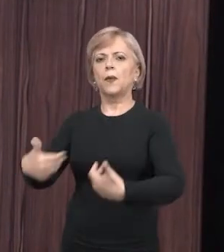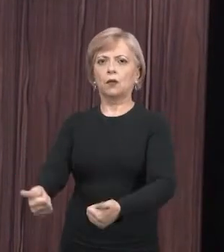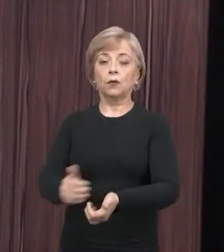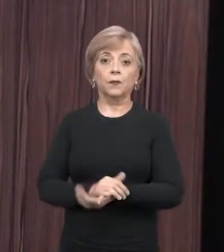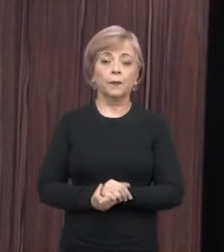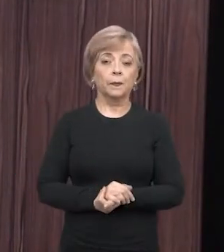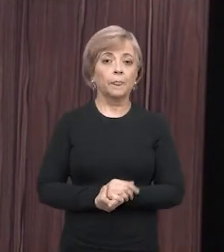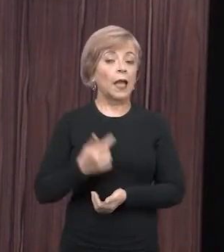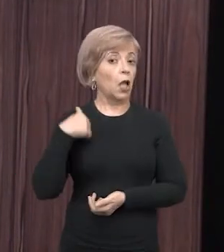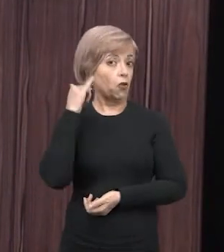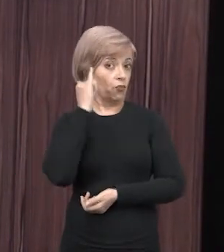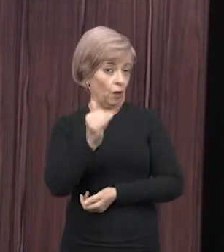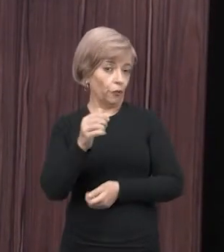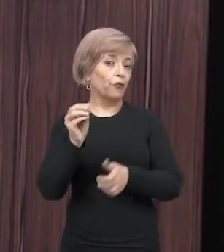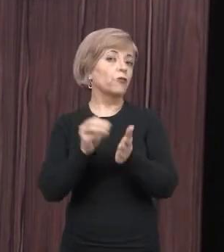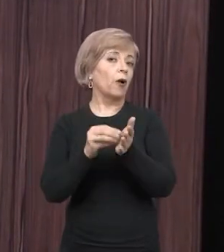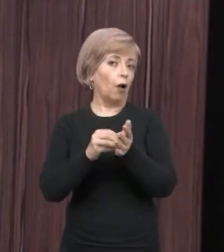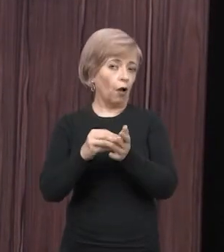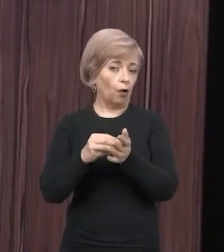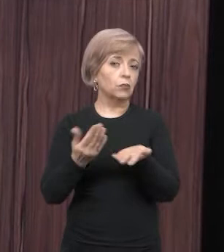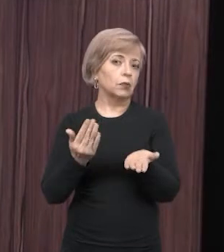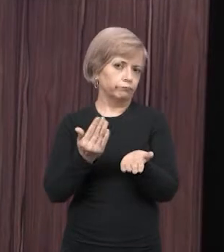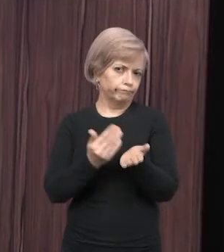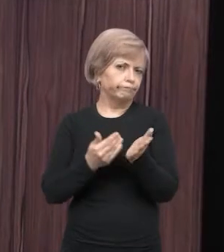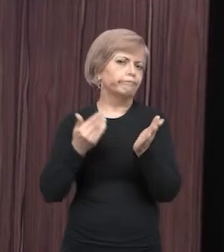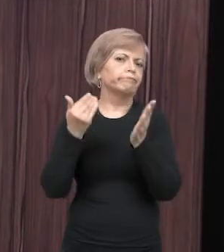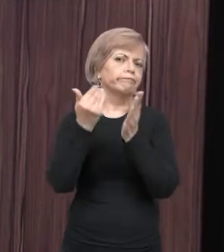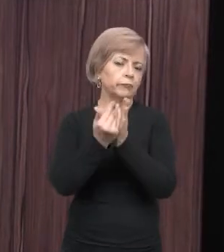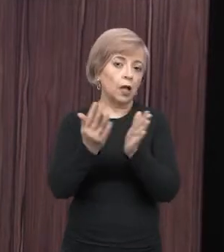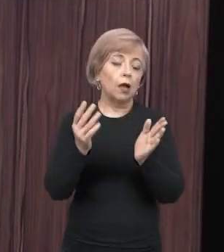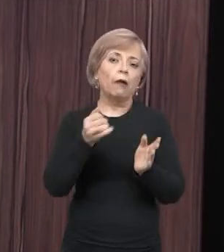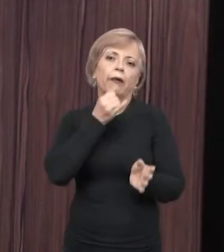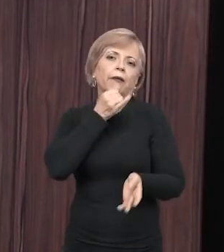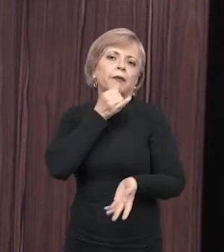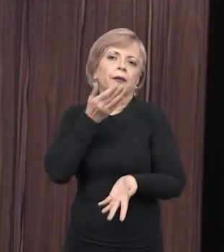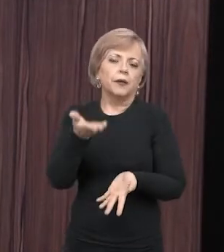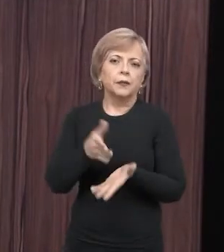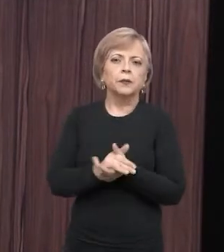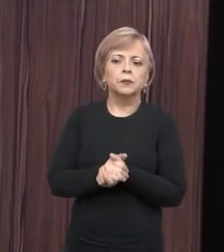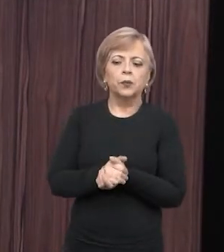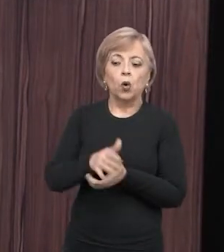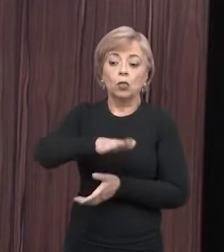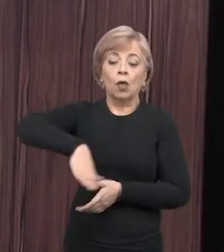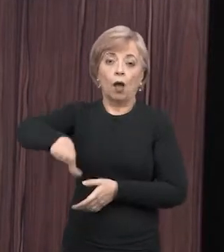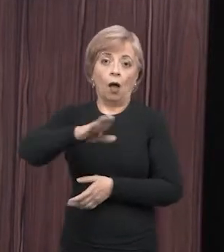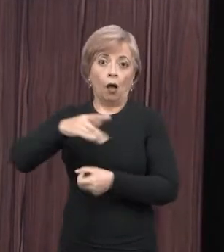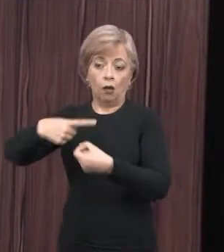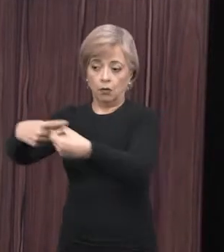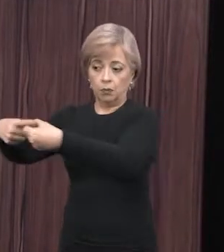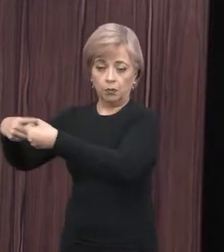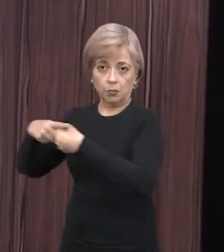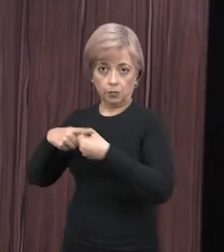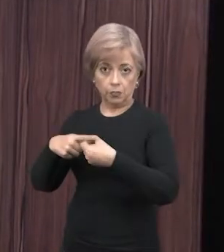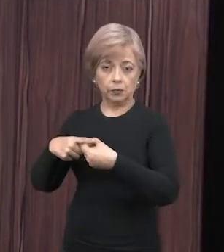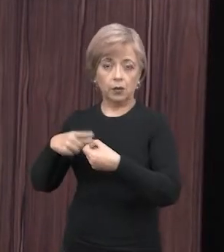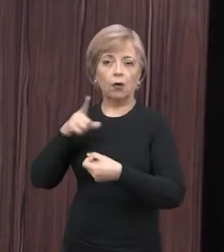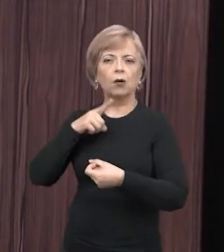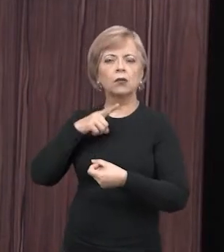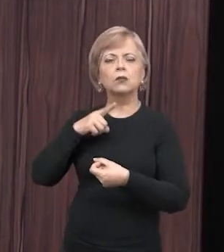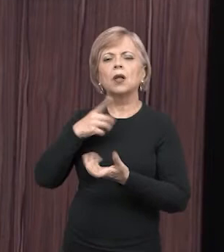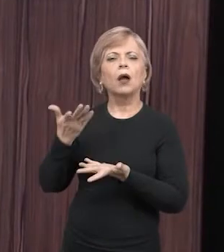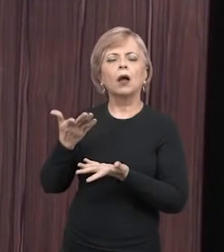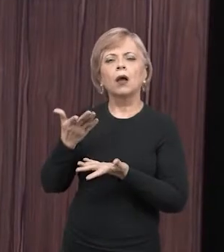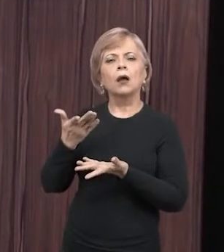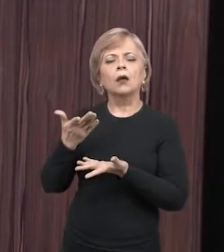como falei, ainda muito a ser feito. Então, por exemplo, no setor municipal, nós temos em curso algo em